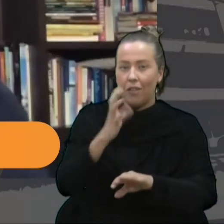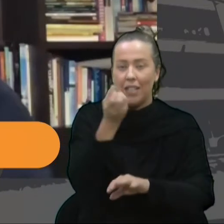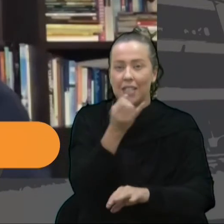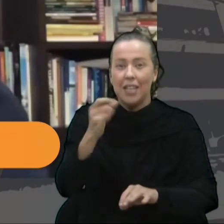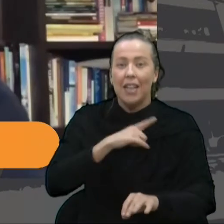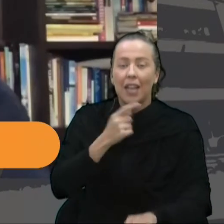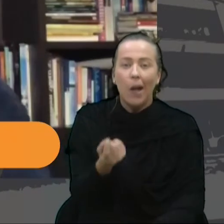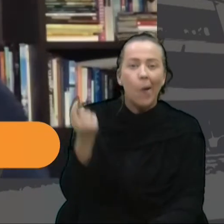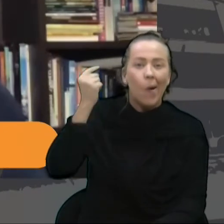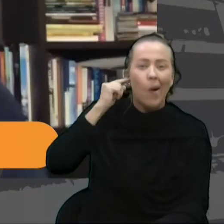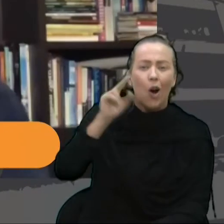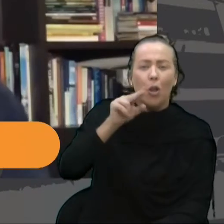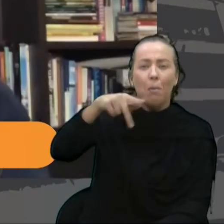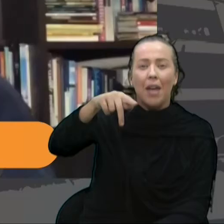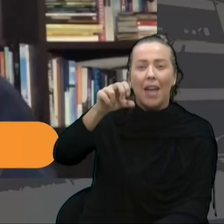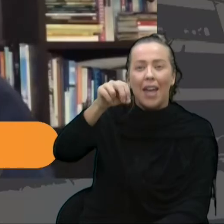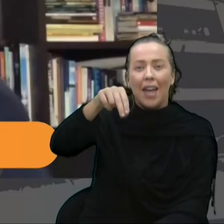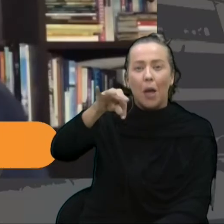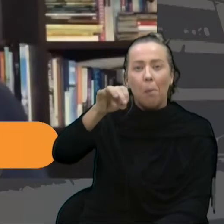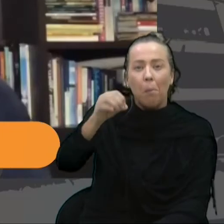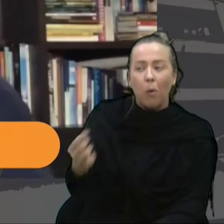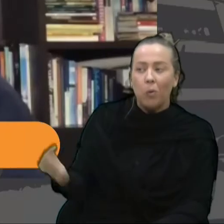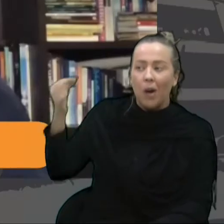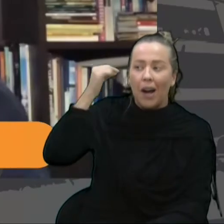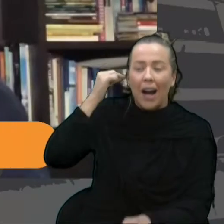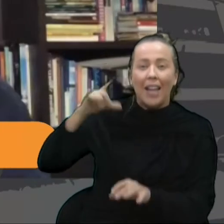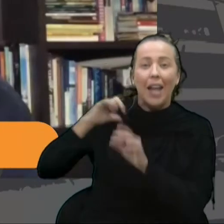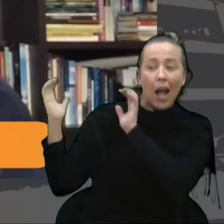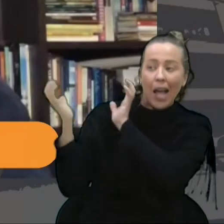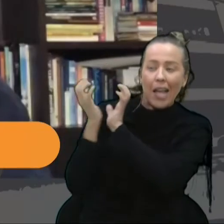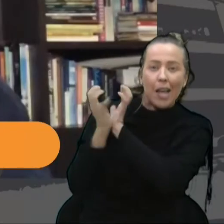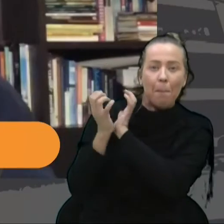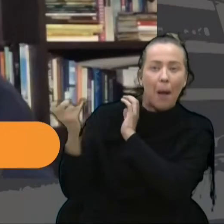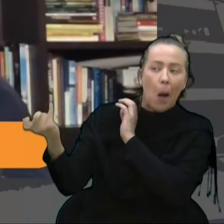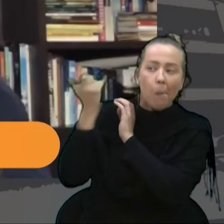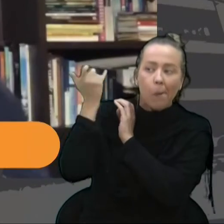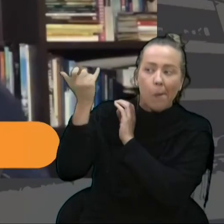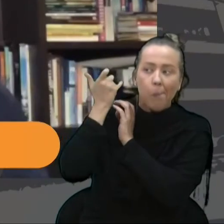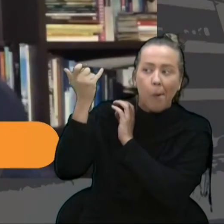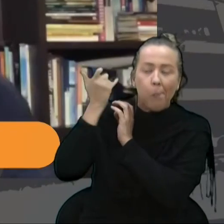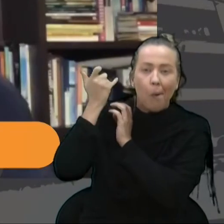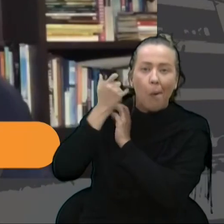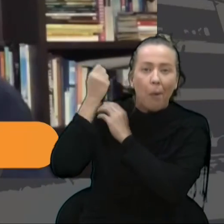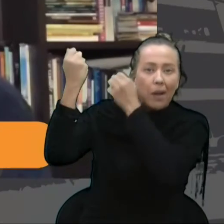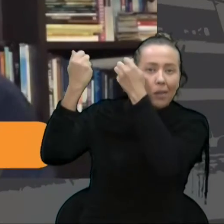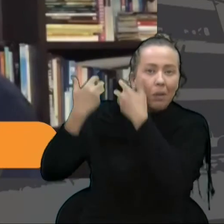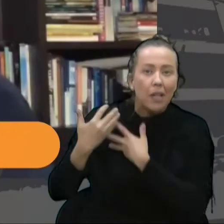com o ponto e tem uma produtora, uma editora, um diretor de TV que está lá,